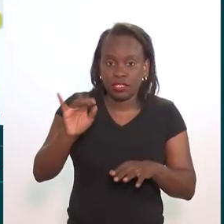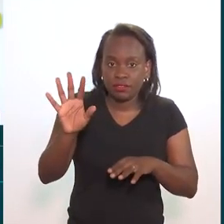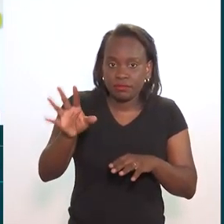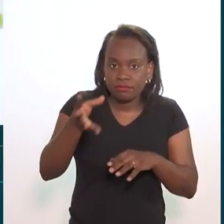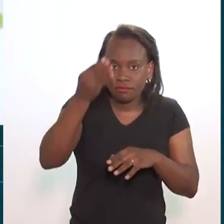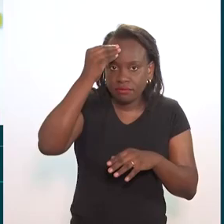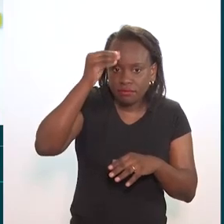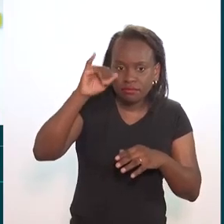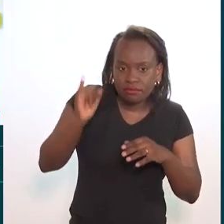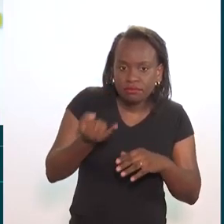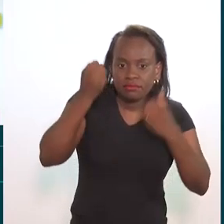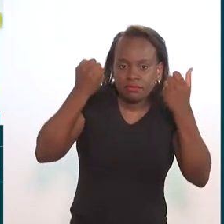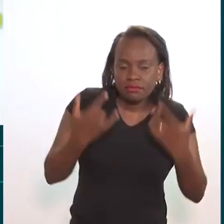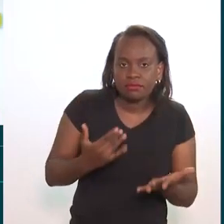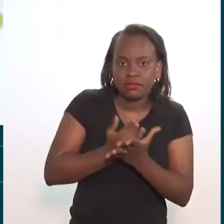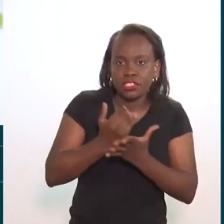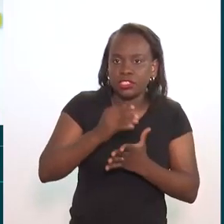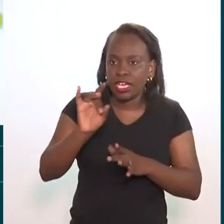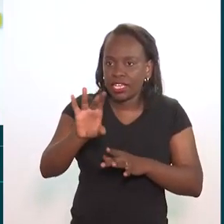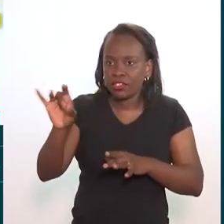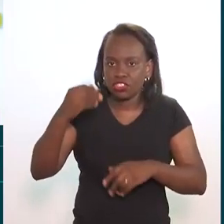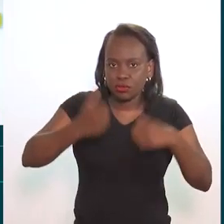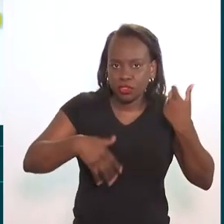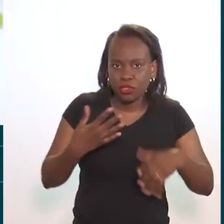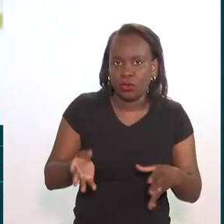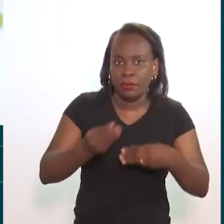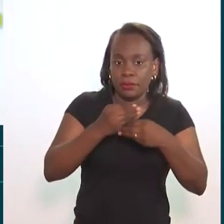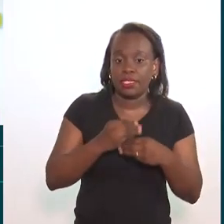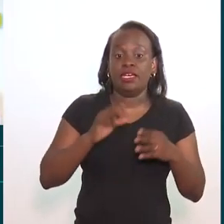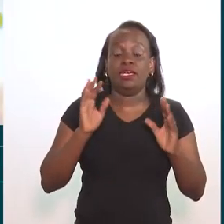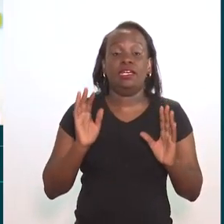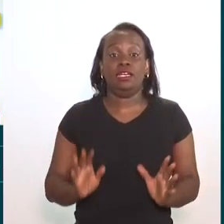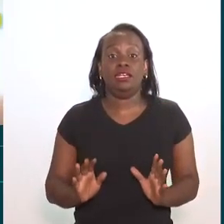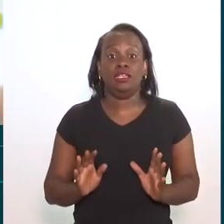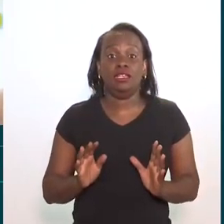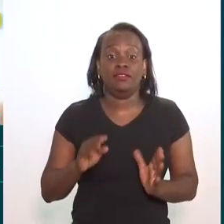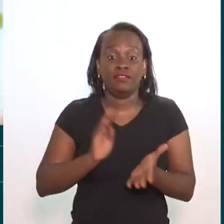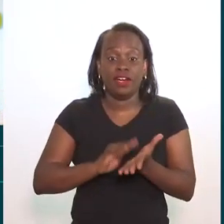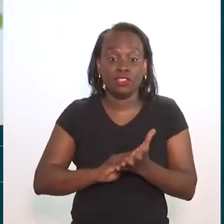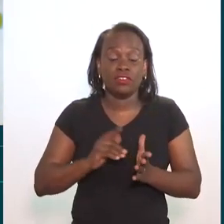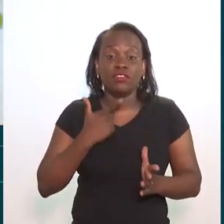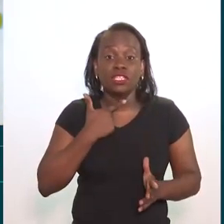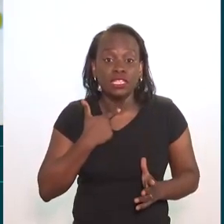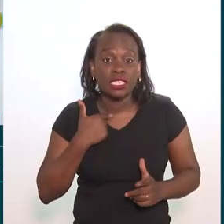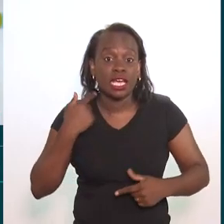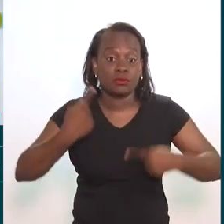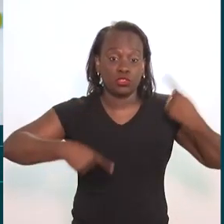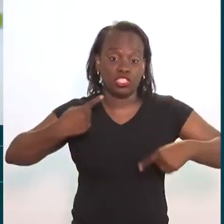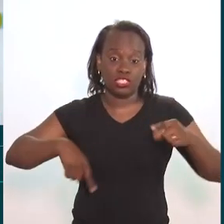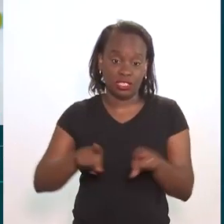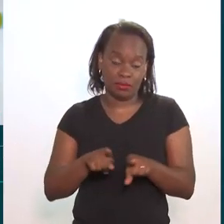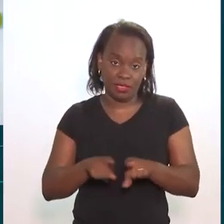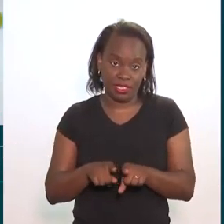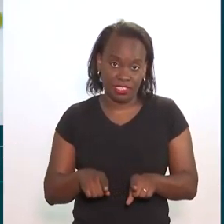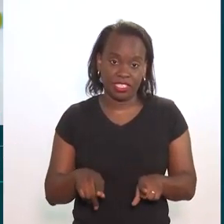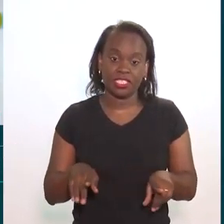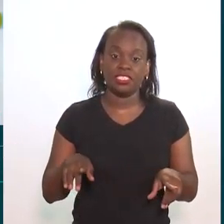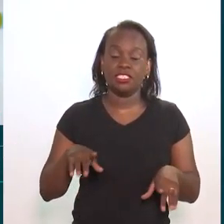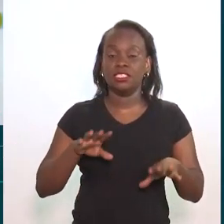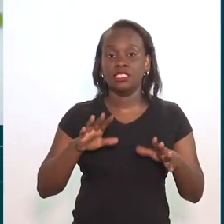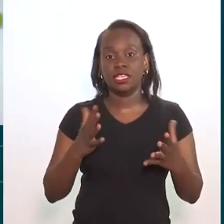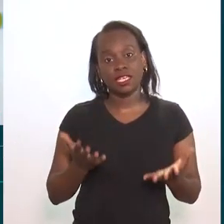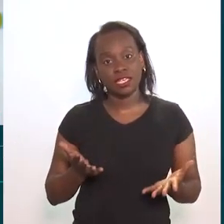Pegando um pouquinho de tudo que, né, que todo mundo falou, eu acho que a falta de vontade política também e